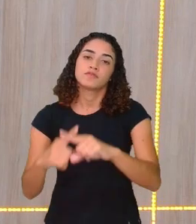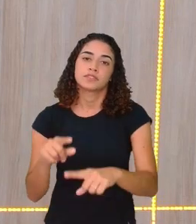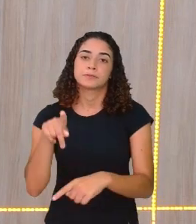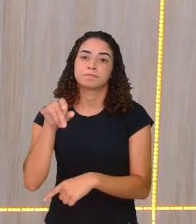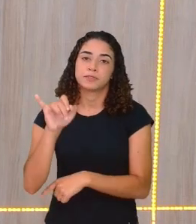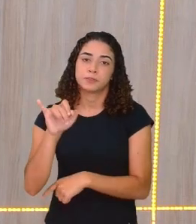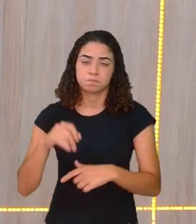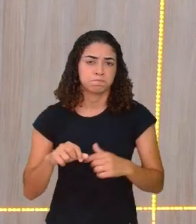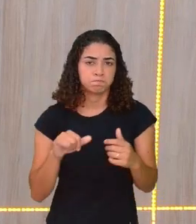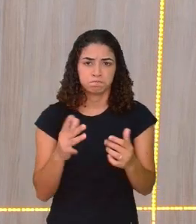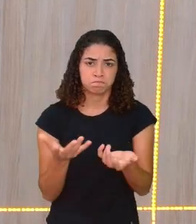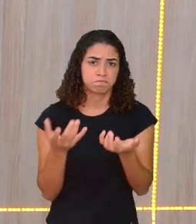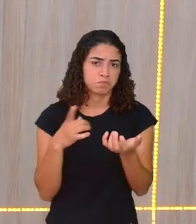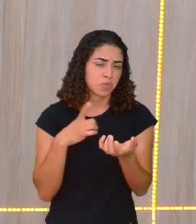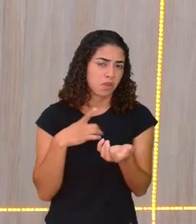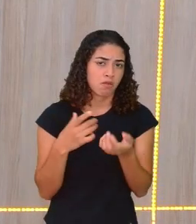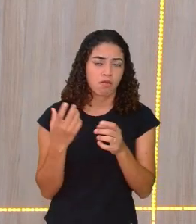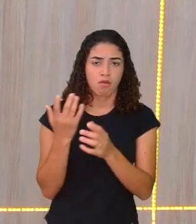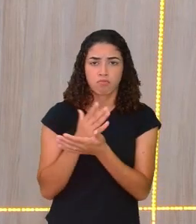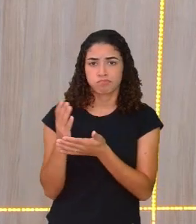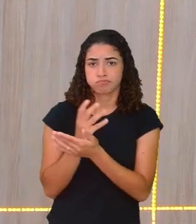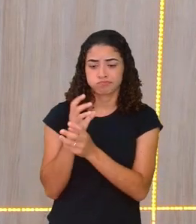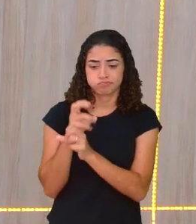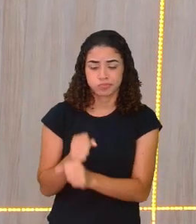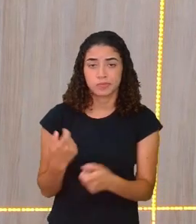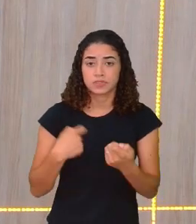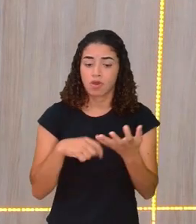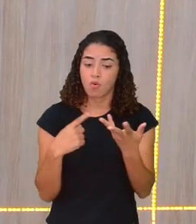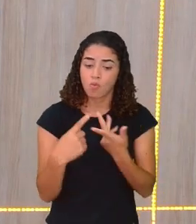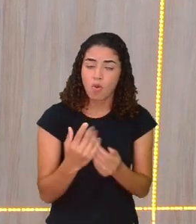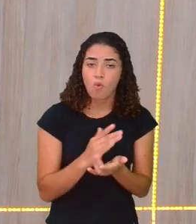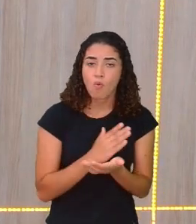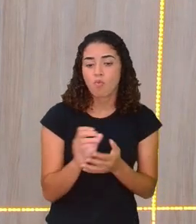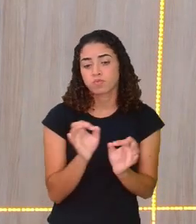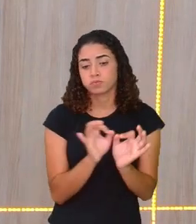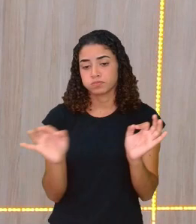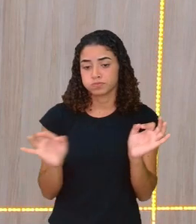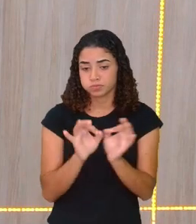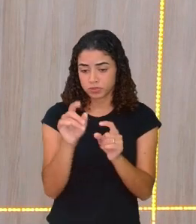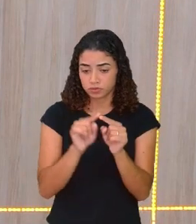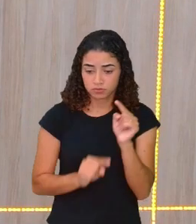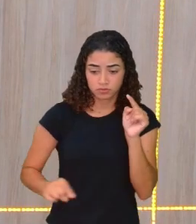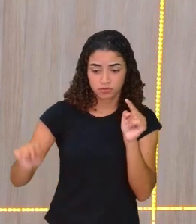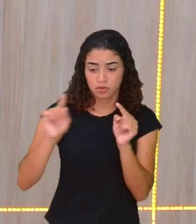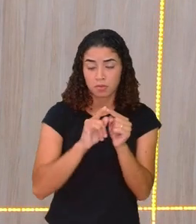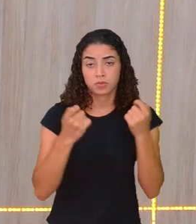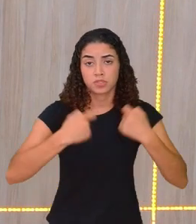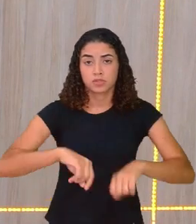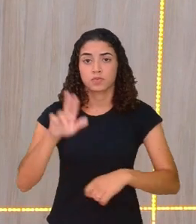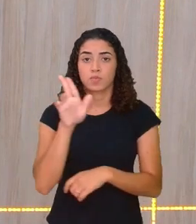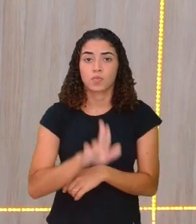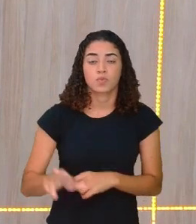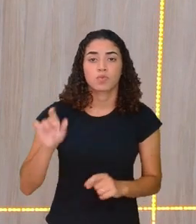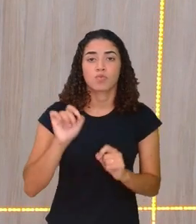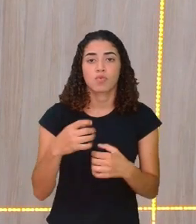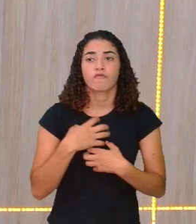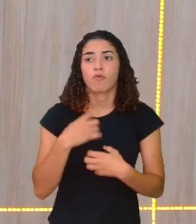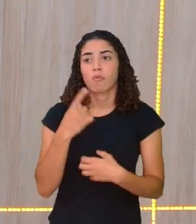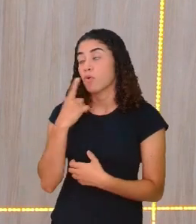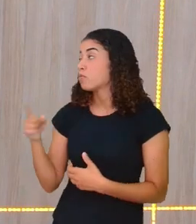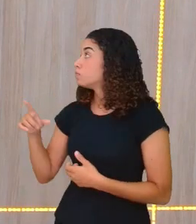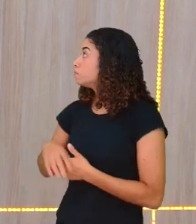operação onde precisar calcular o comprimento da circunferência, você vai utilizar essa fórmula